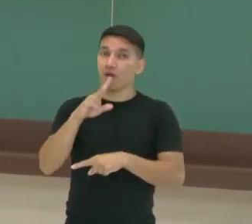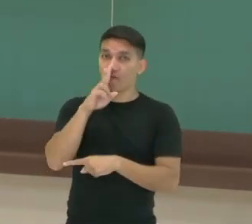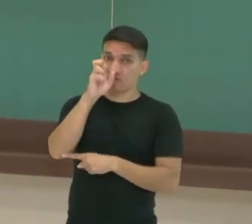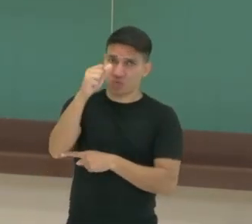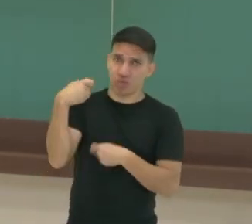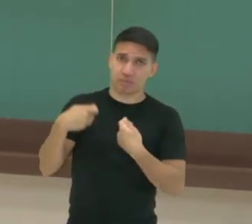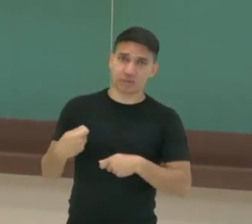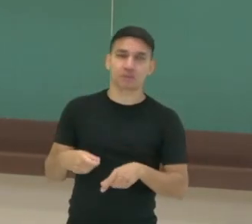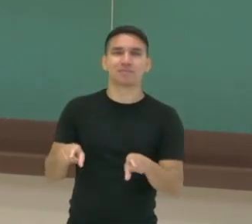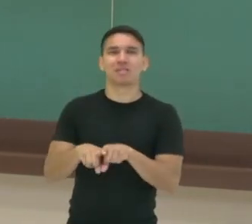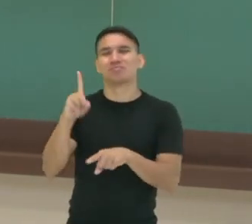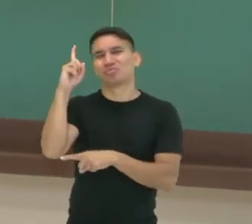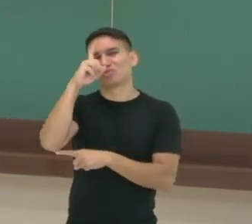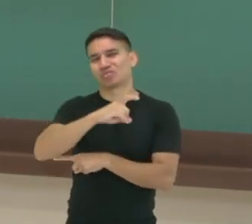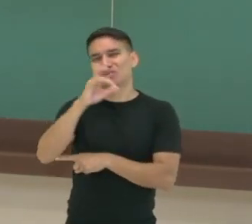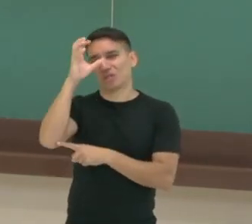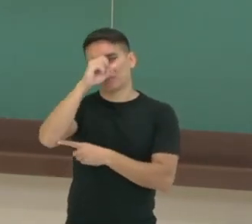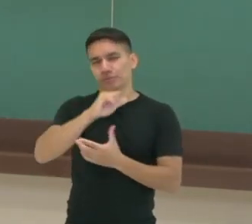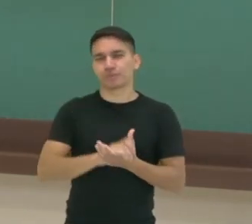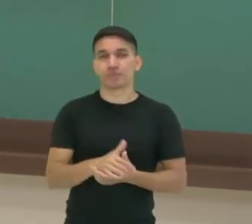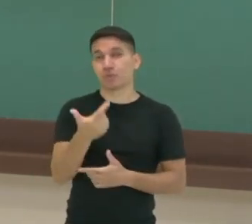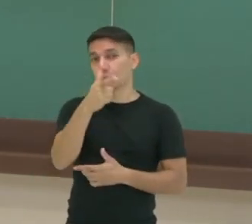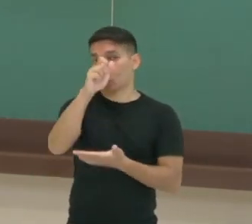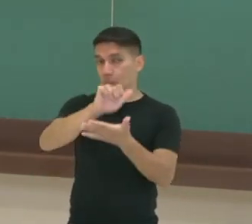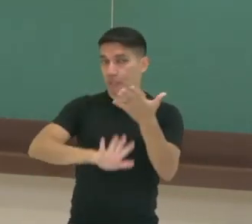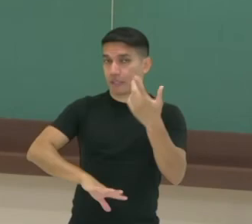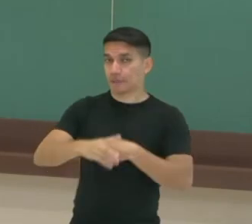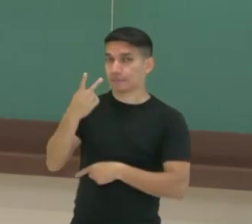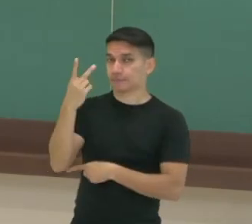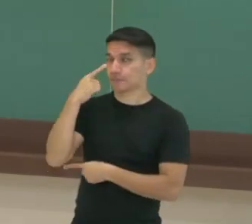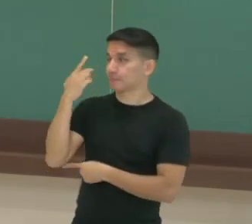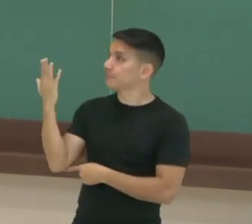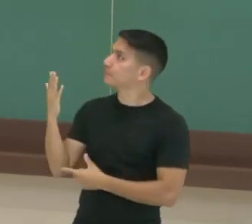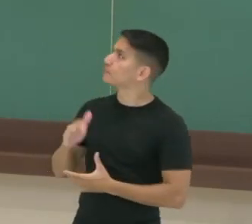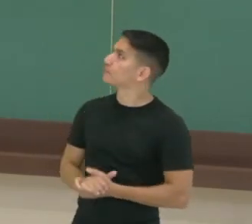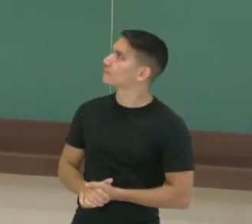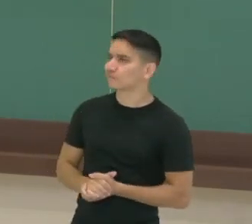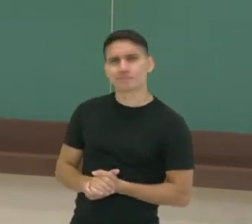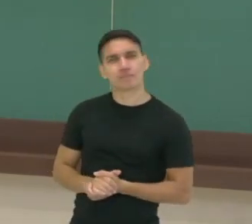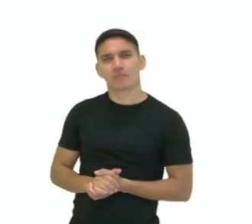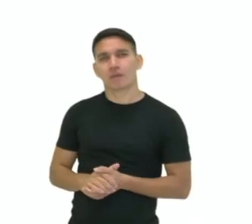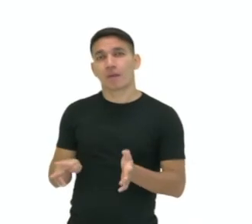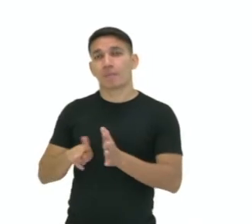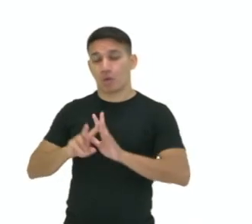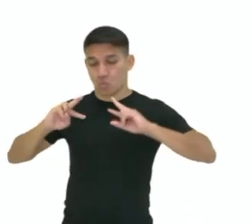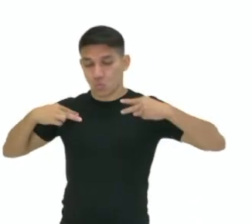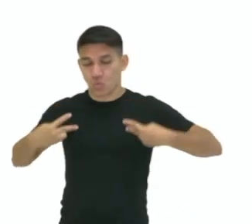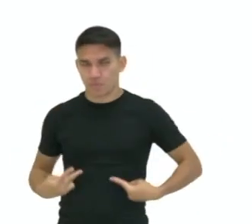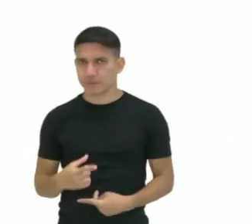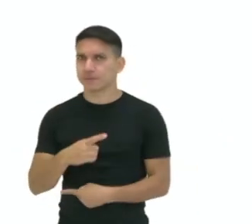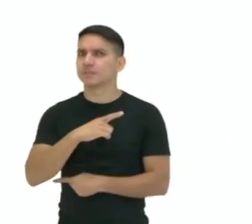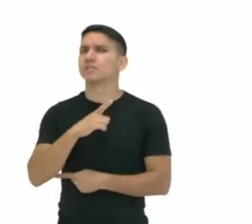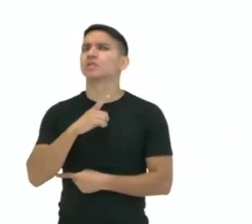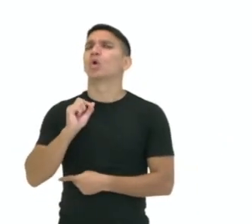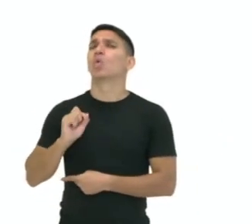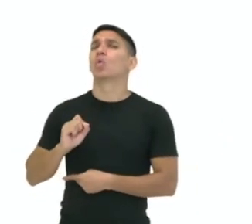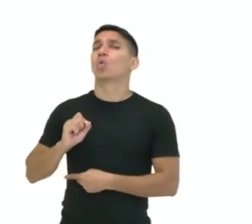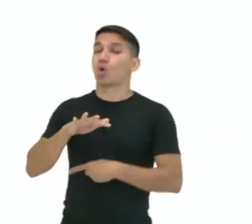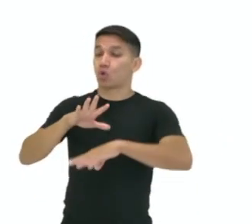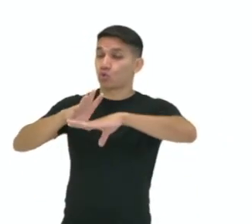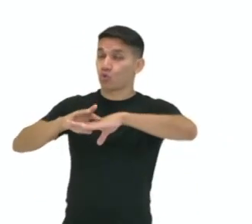de aprendizagem. E nós vamos para a nossa segunda atividade. Na espécie humana, há uma doença hereditária,